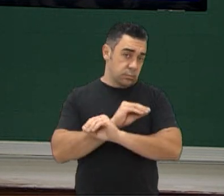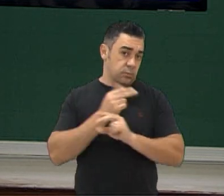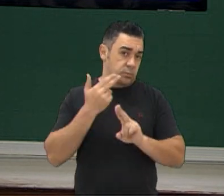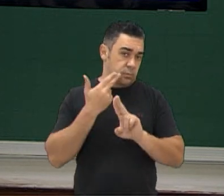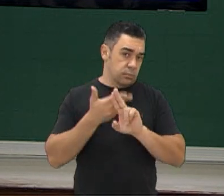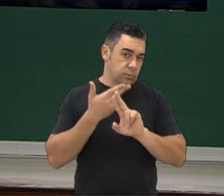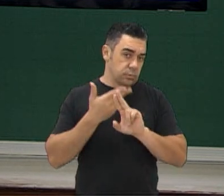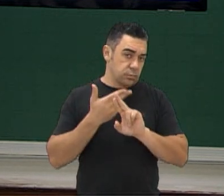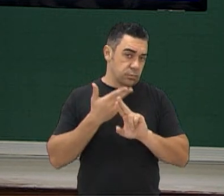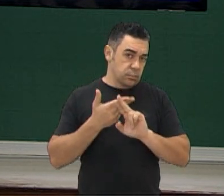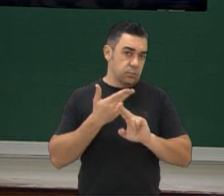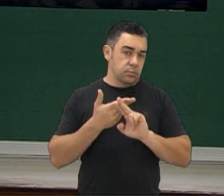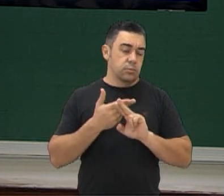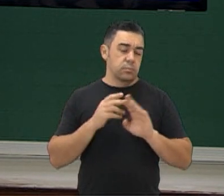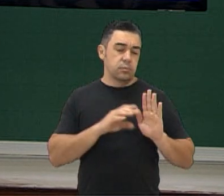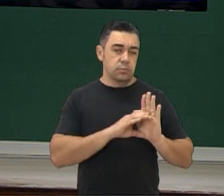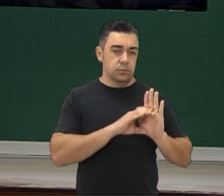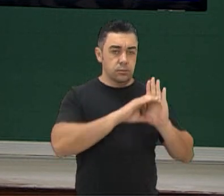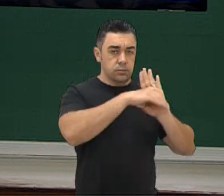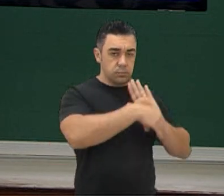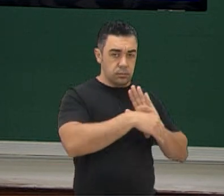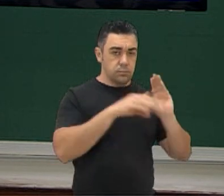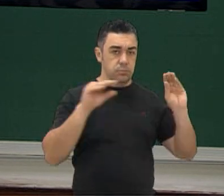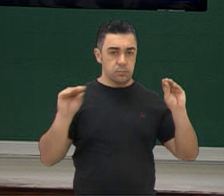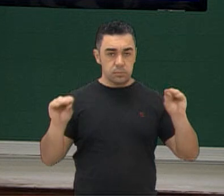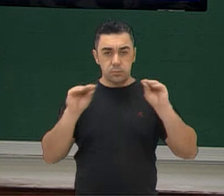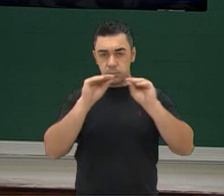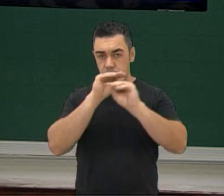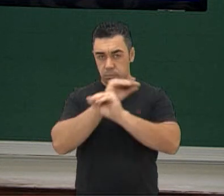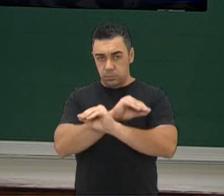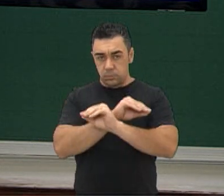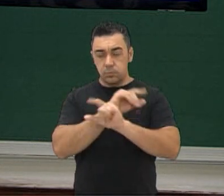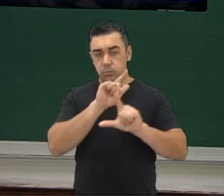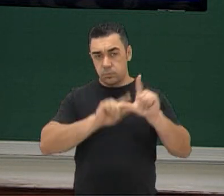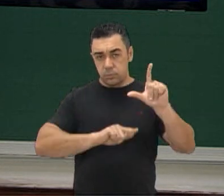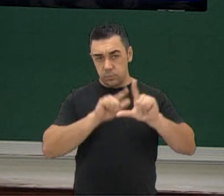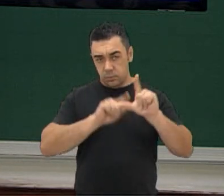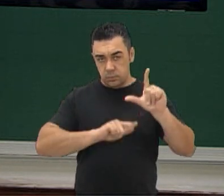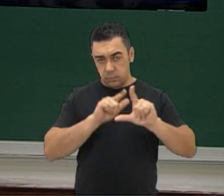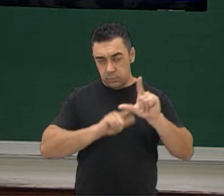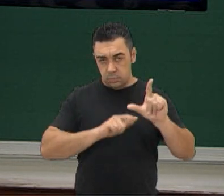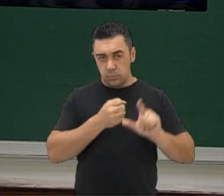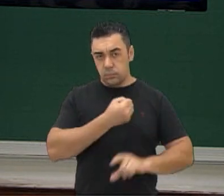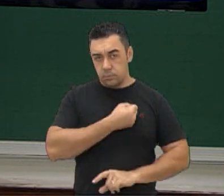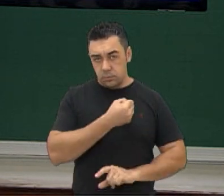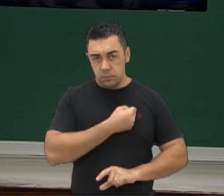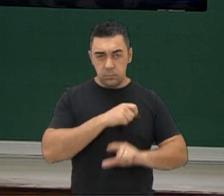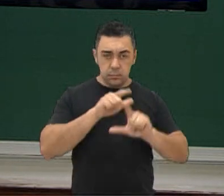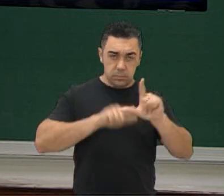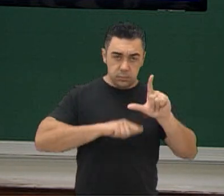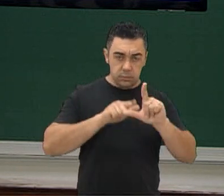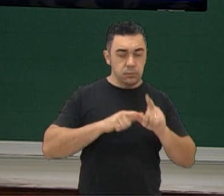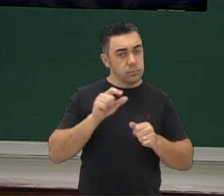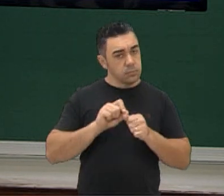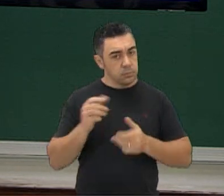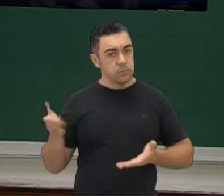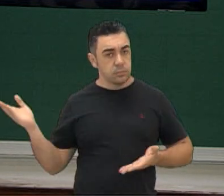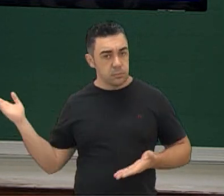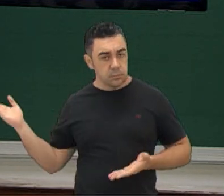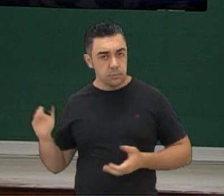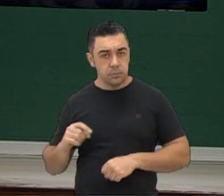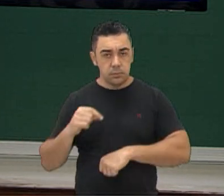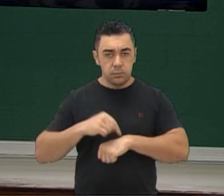usando ali o conceito da expressão da geometria para fazer a representação dessa